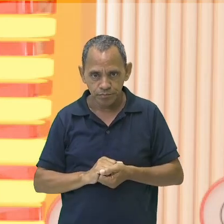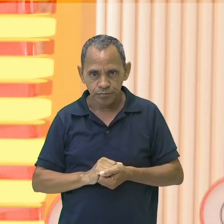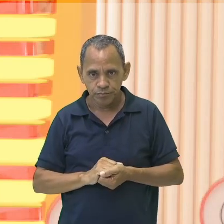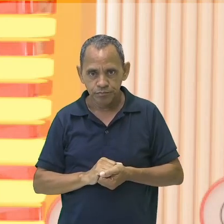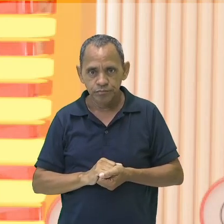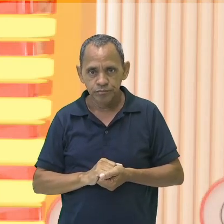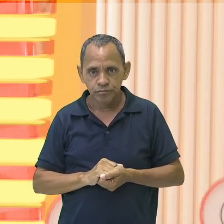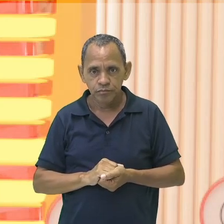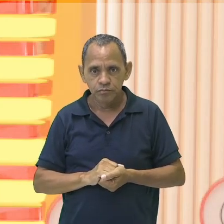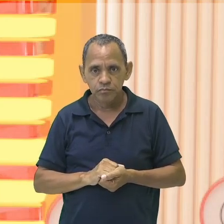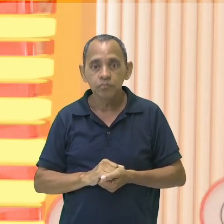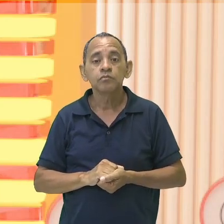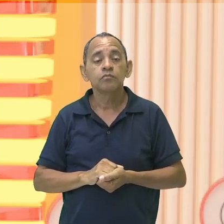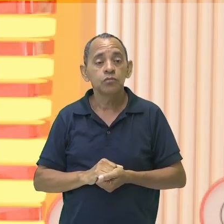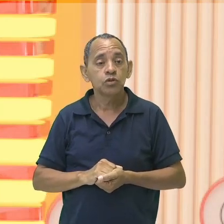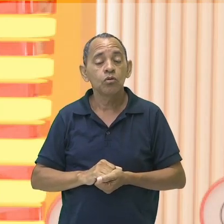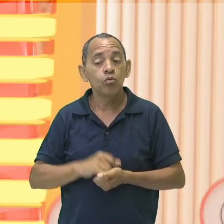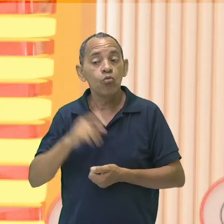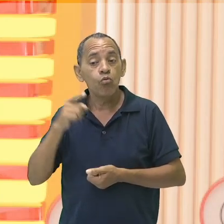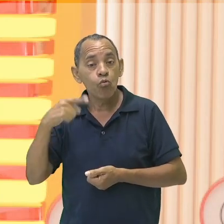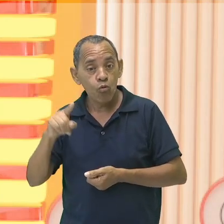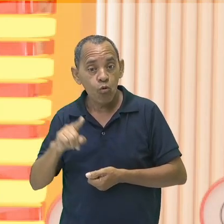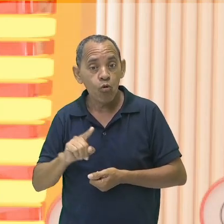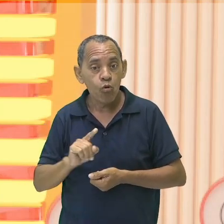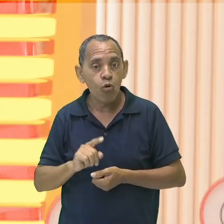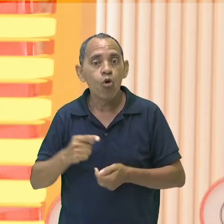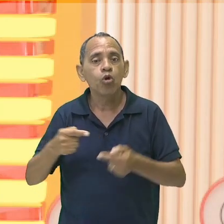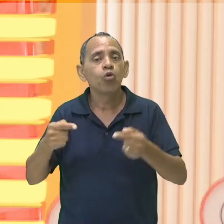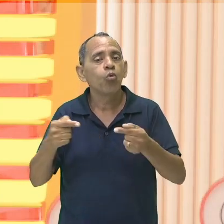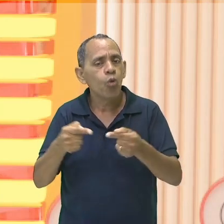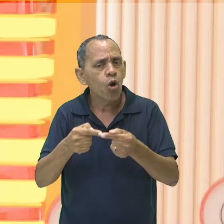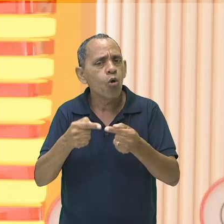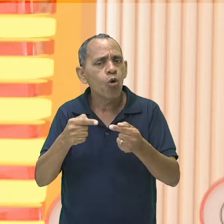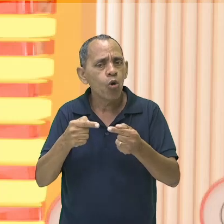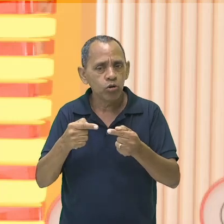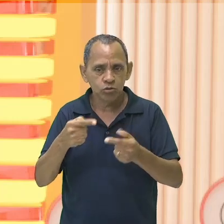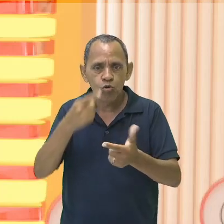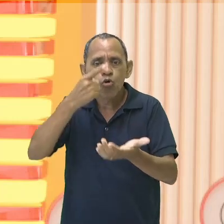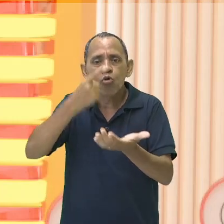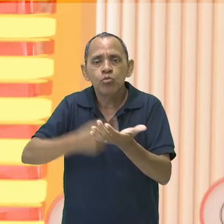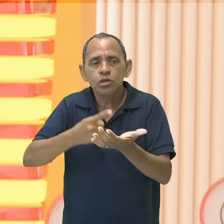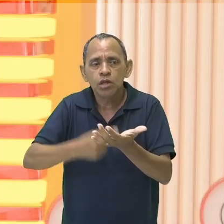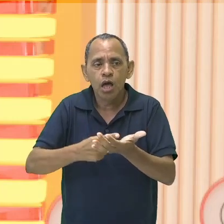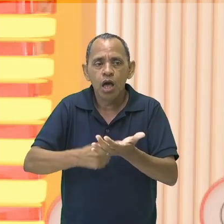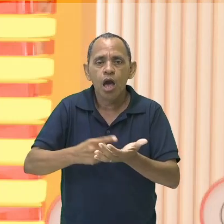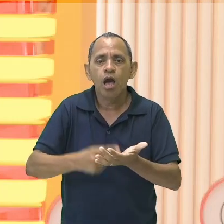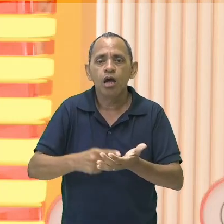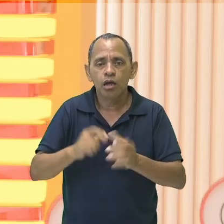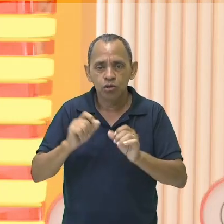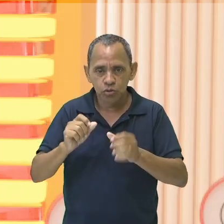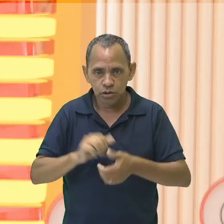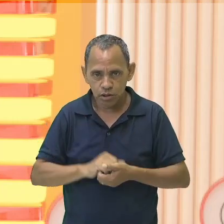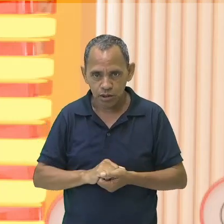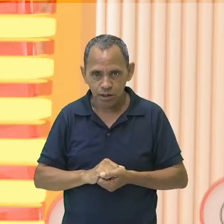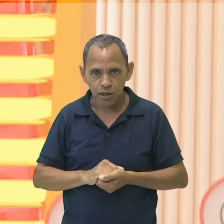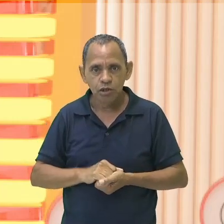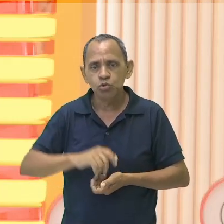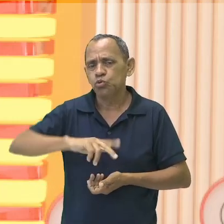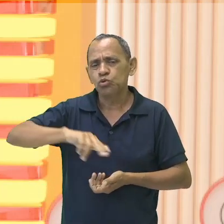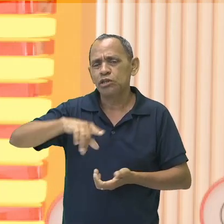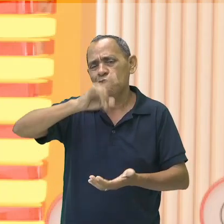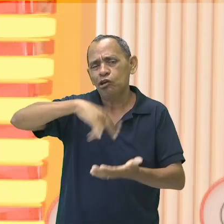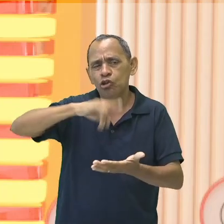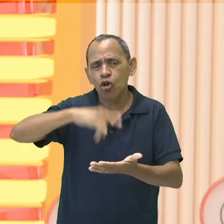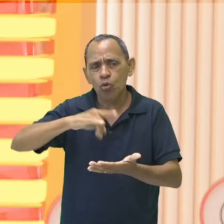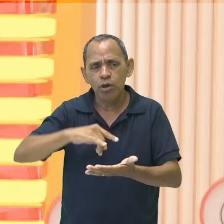não vinculantes é mais um acordo onde os países eles fazem aquele acordo, mas é mais moral, sabe? Não tem aquela coisa do